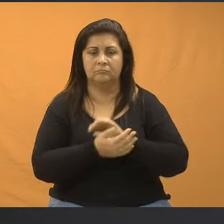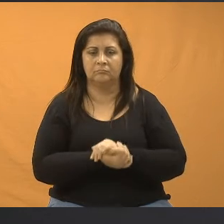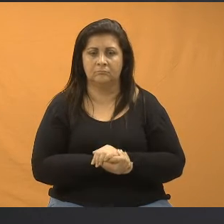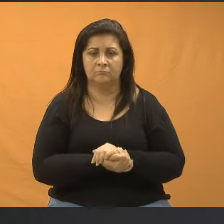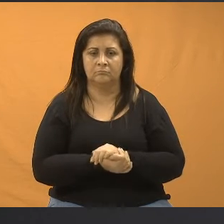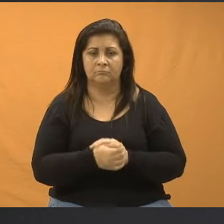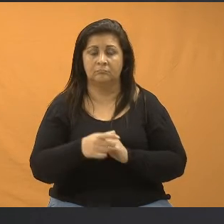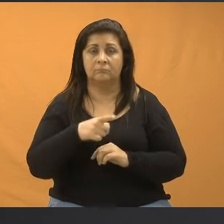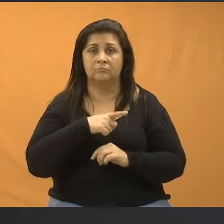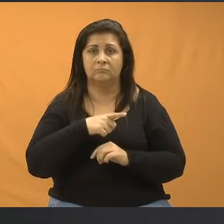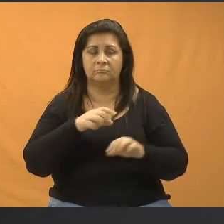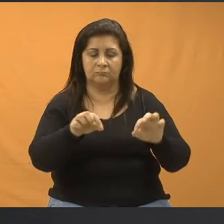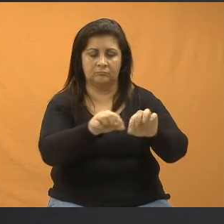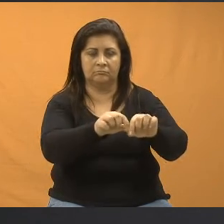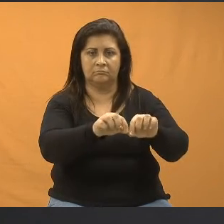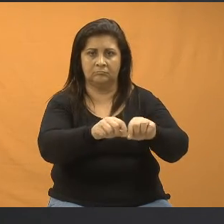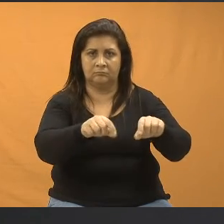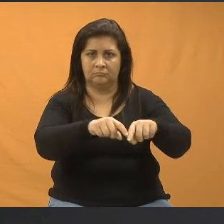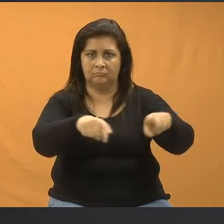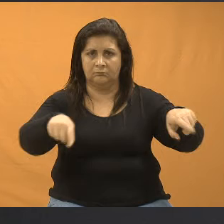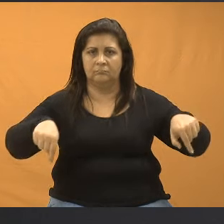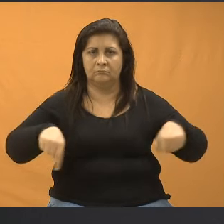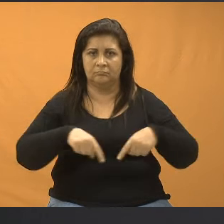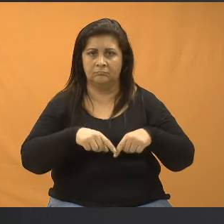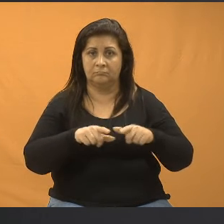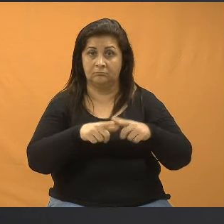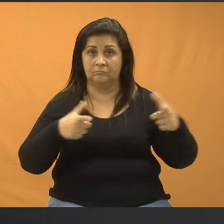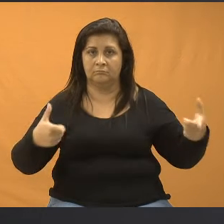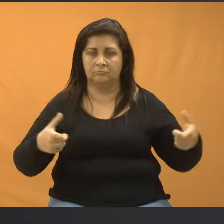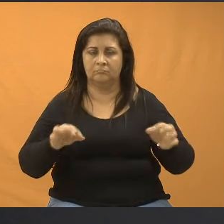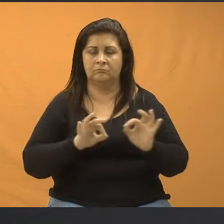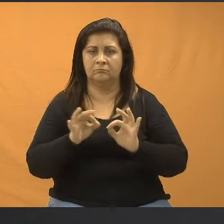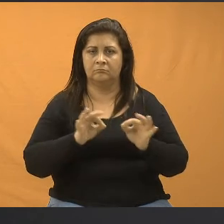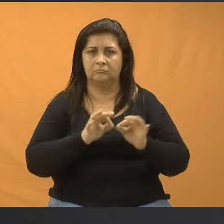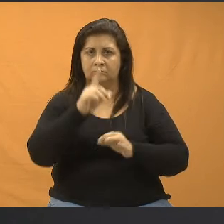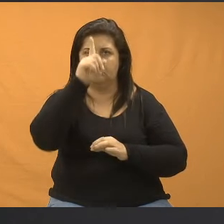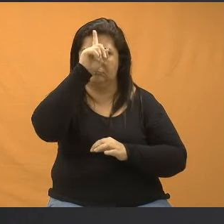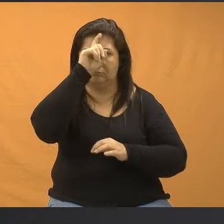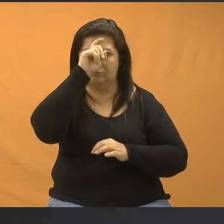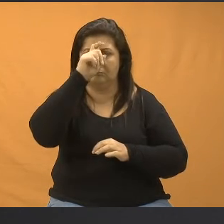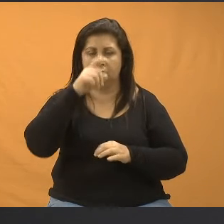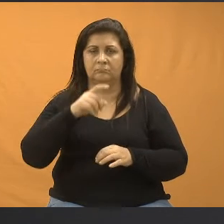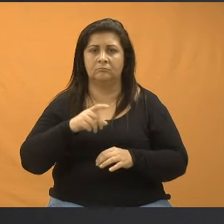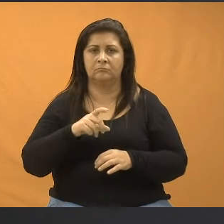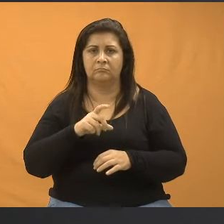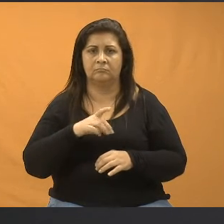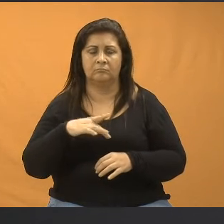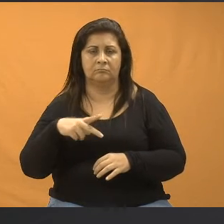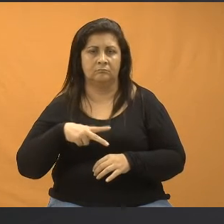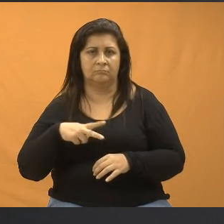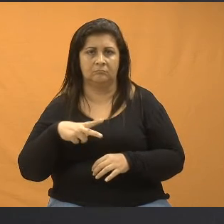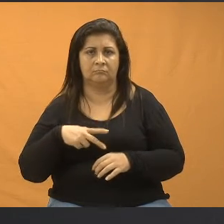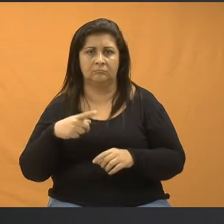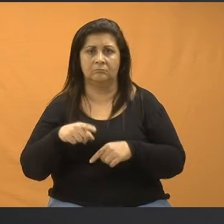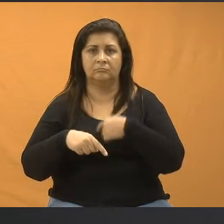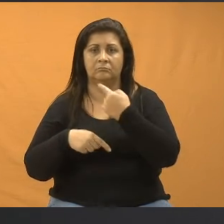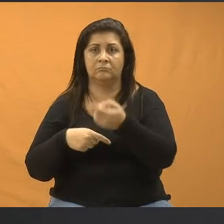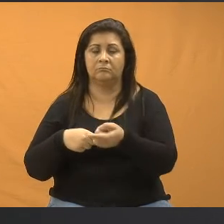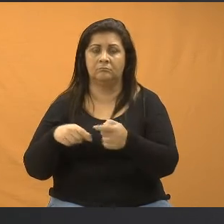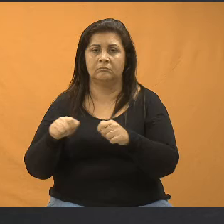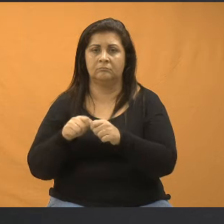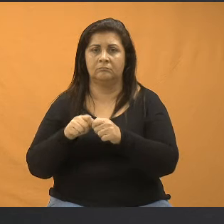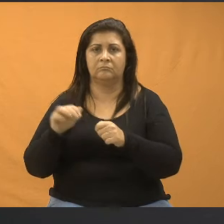terreno grande, fizeram um hospital para atender o particular, depois montaram uma faculdade do lado e, por